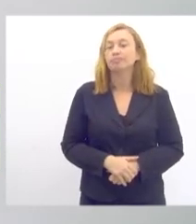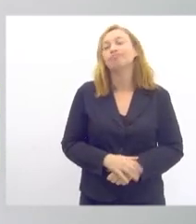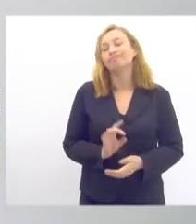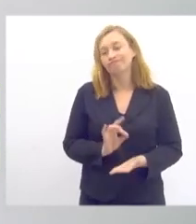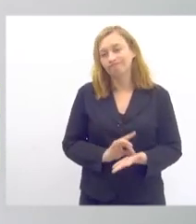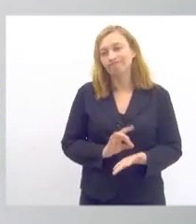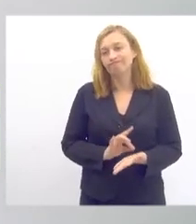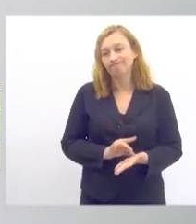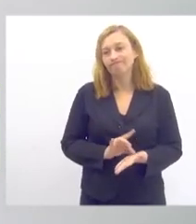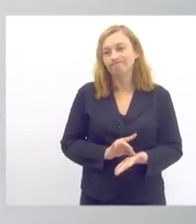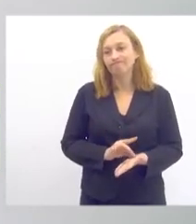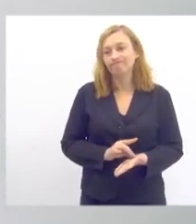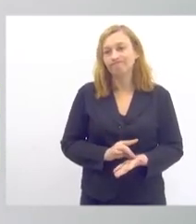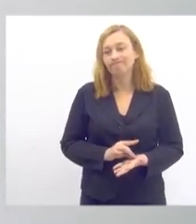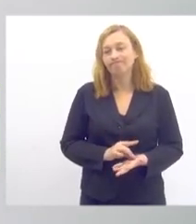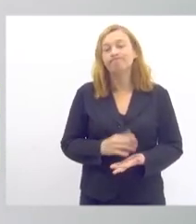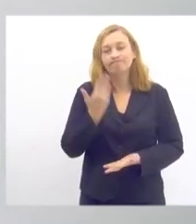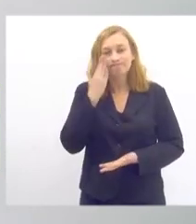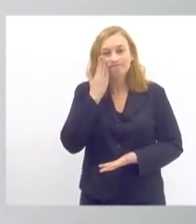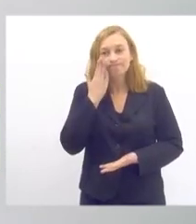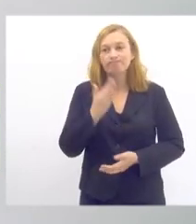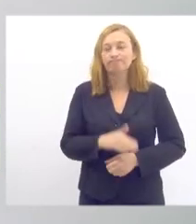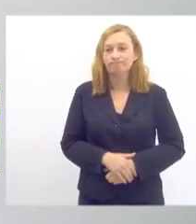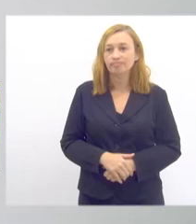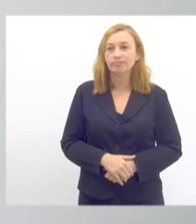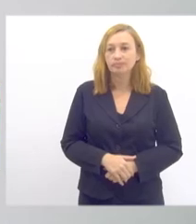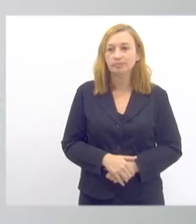realmente a gente entende que